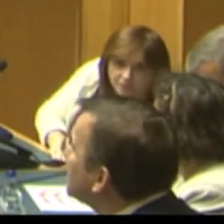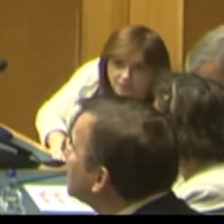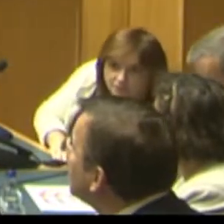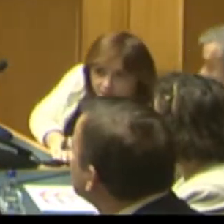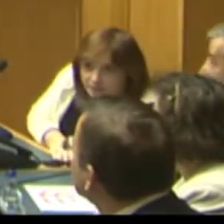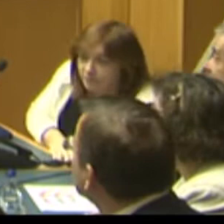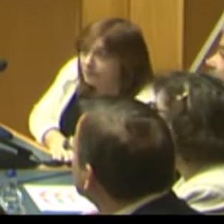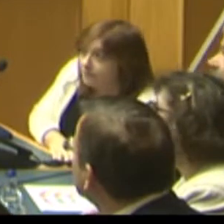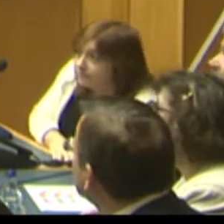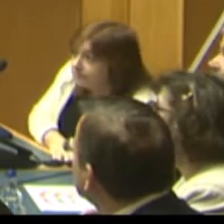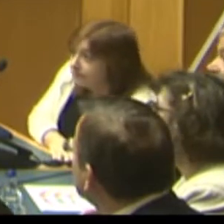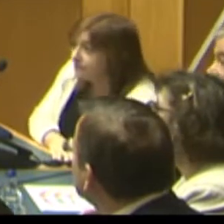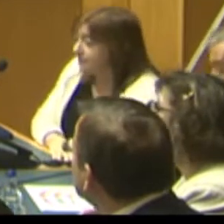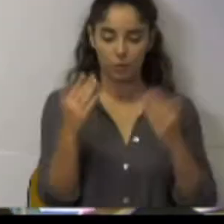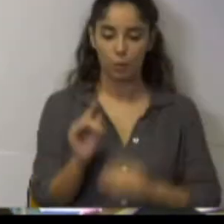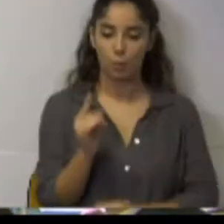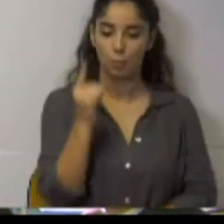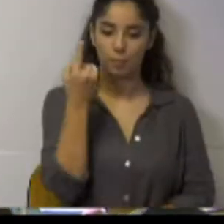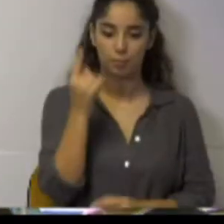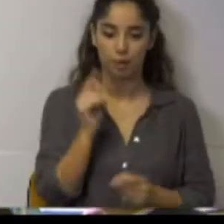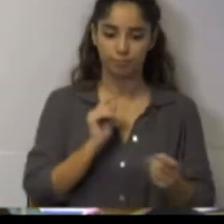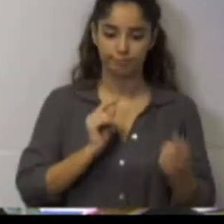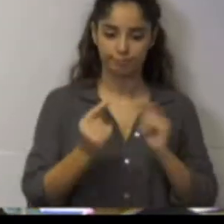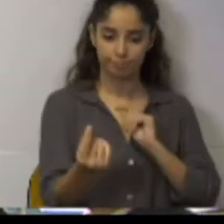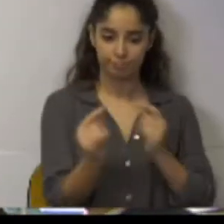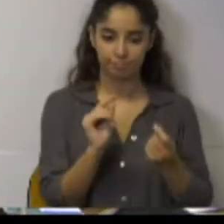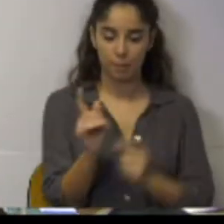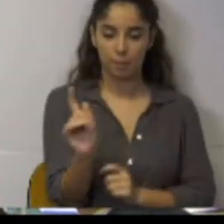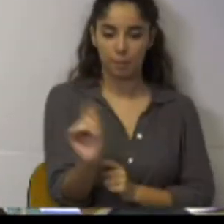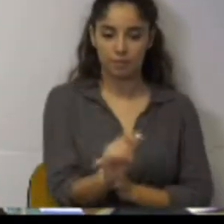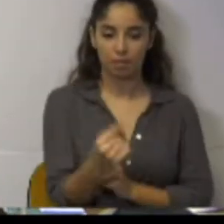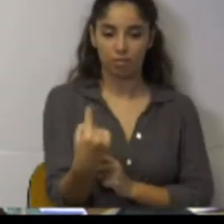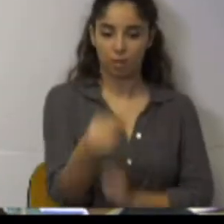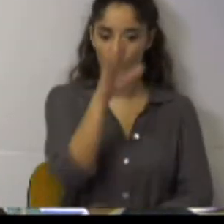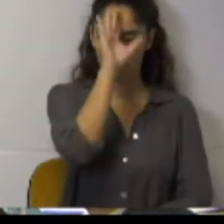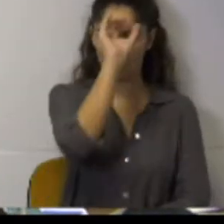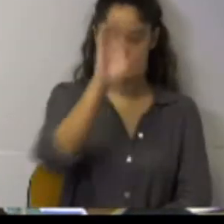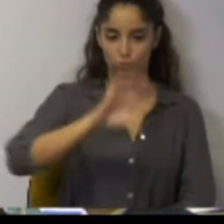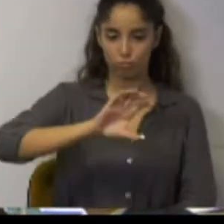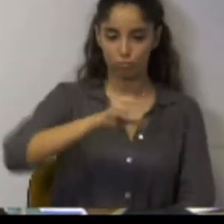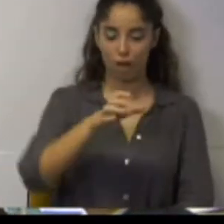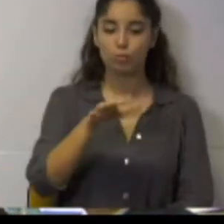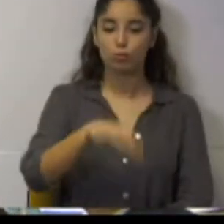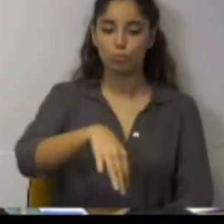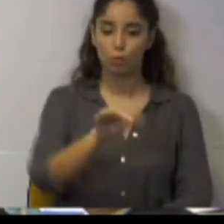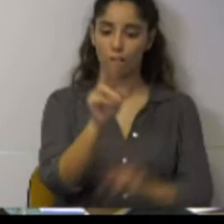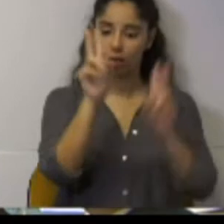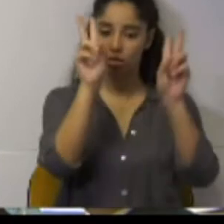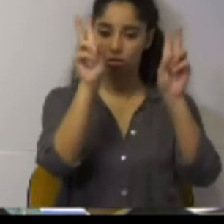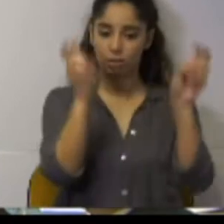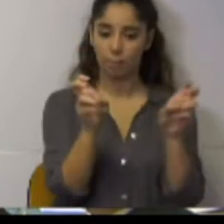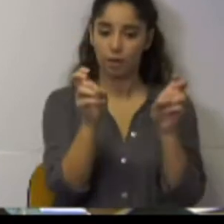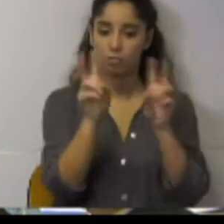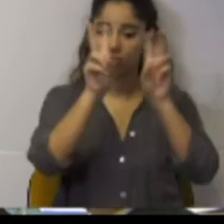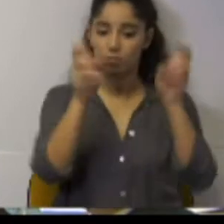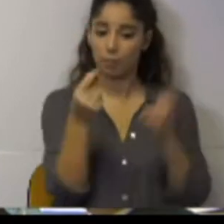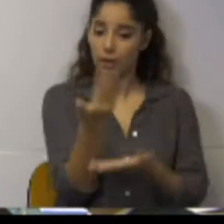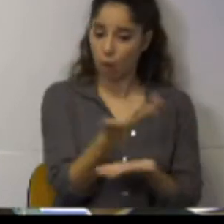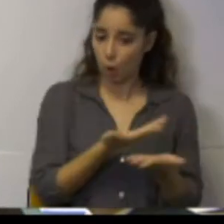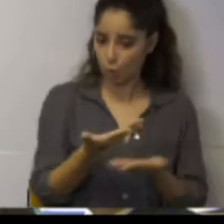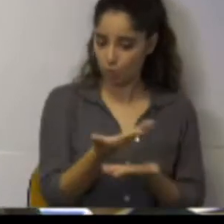enaltecer, neste primeiro debate mensal aqui com a presença do Governo Regional, a escolha do tema, o tema da